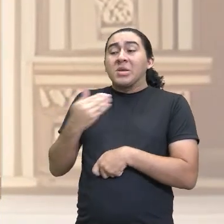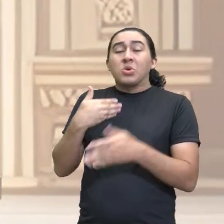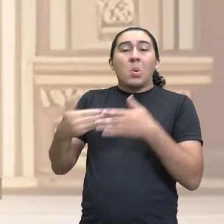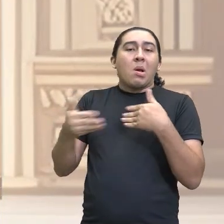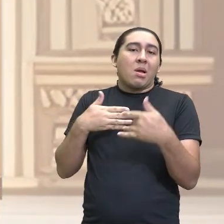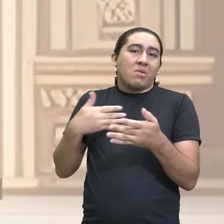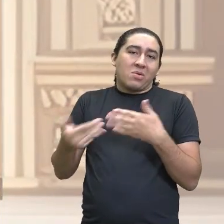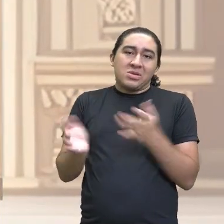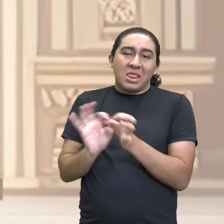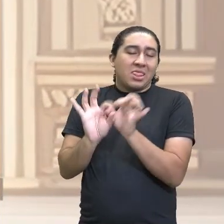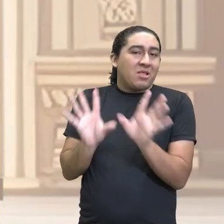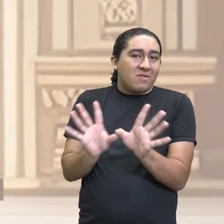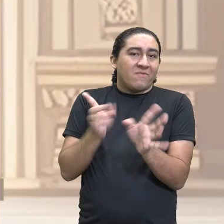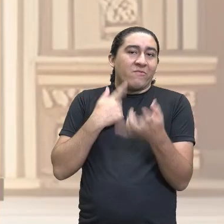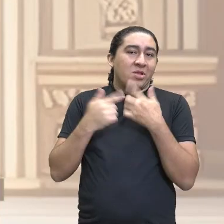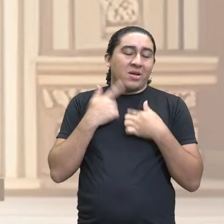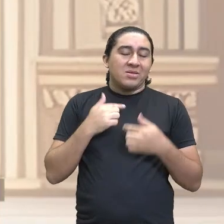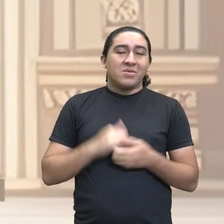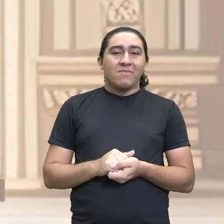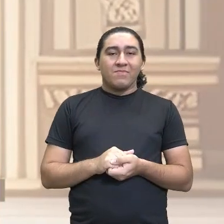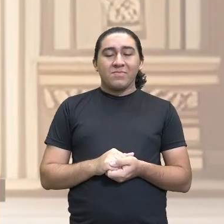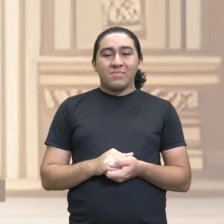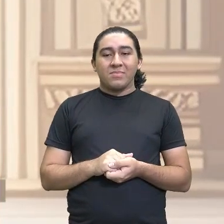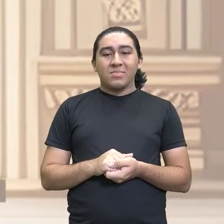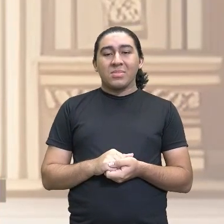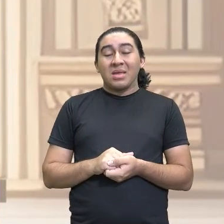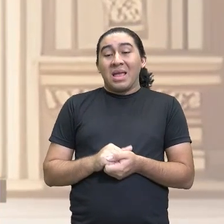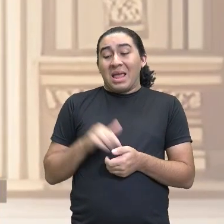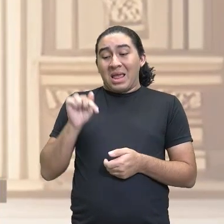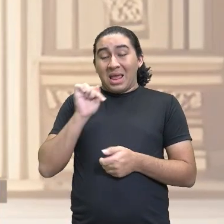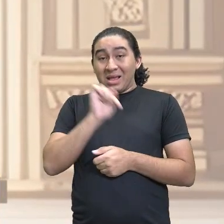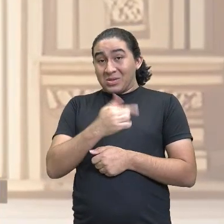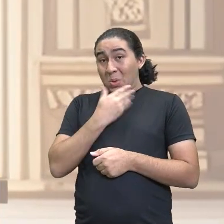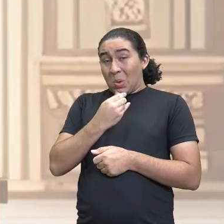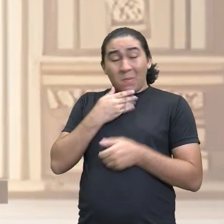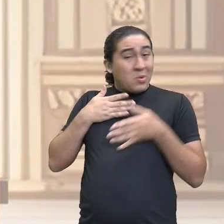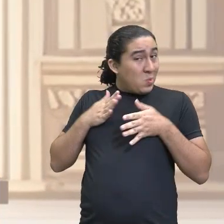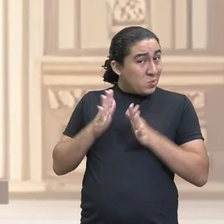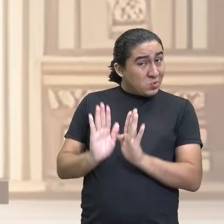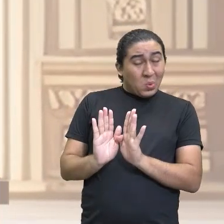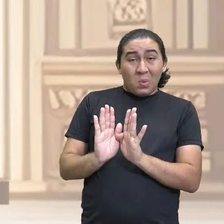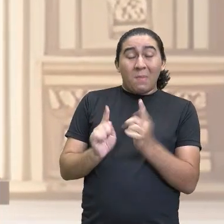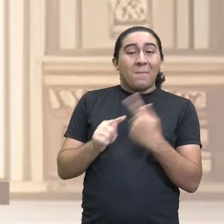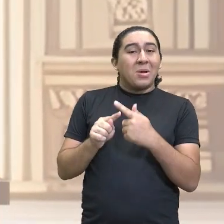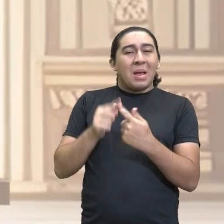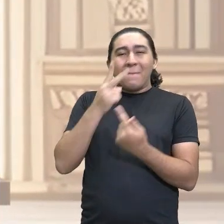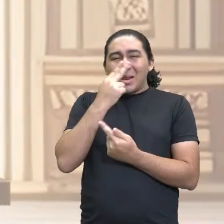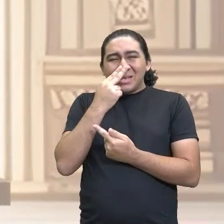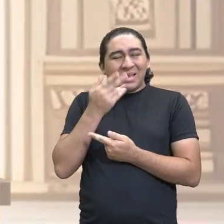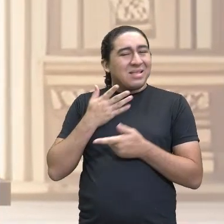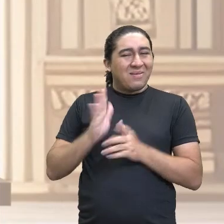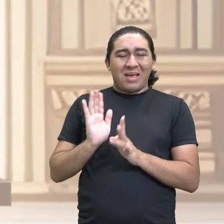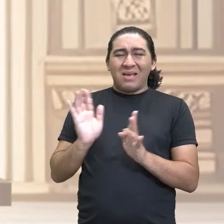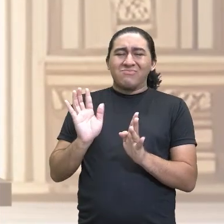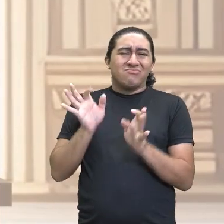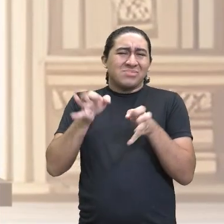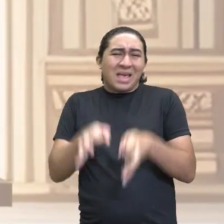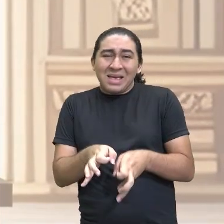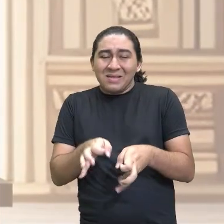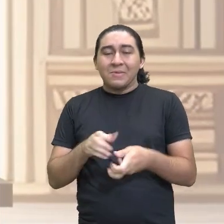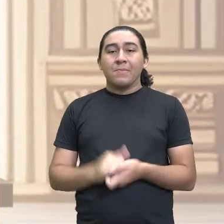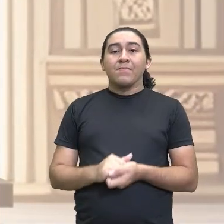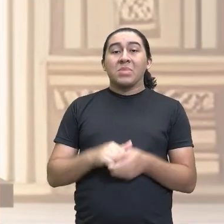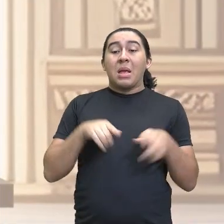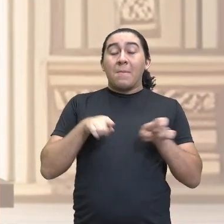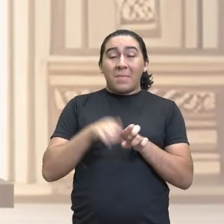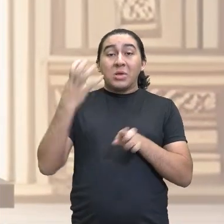reino. Imediatamente, ele recusou tal oferta, pois achava que não era merecedor de tal proposta. Mas, diante da insistência